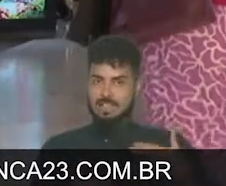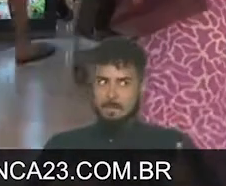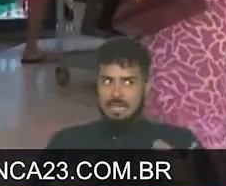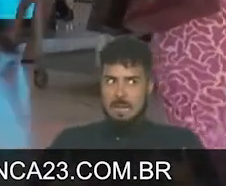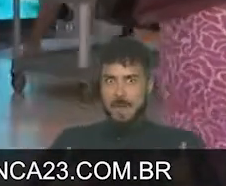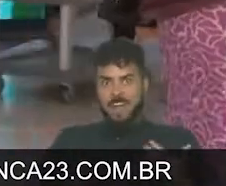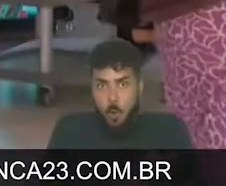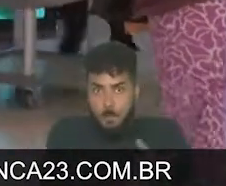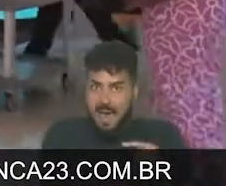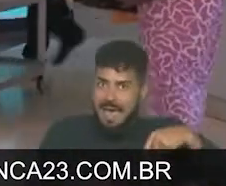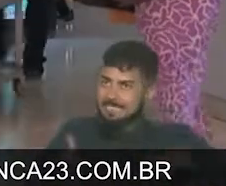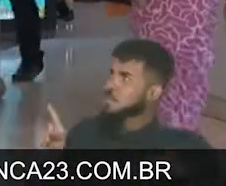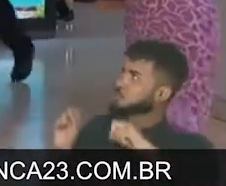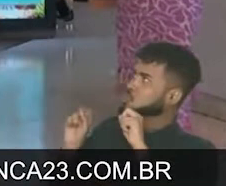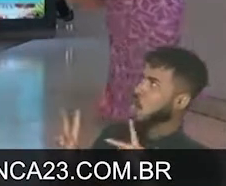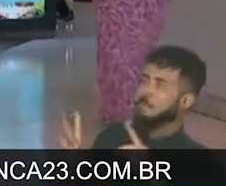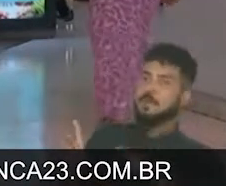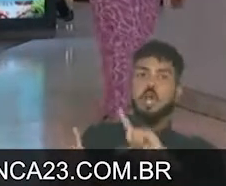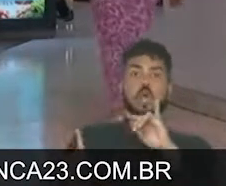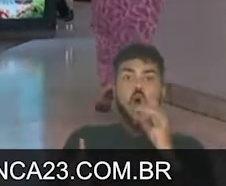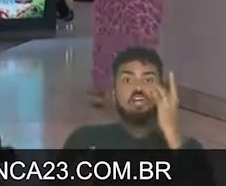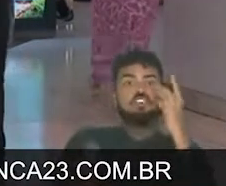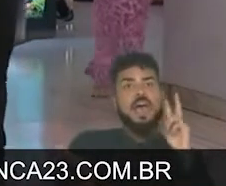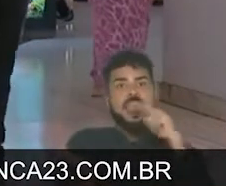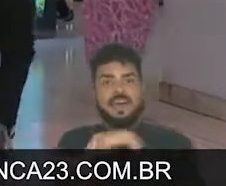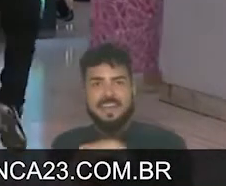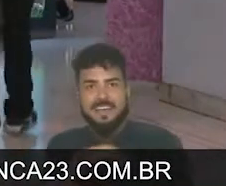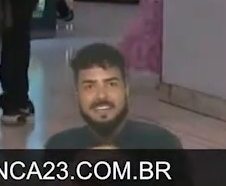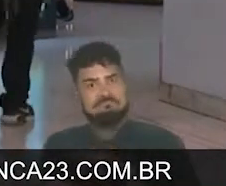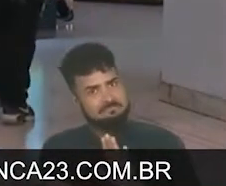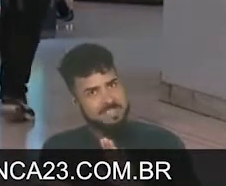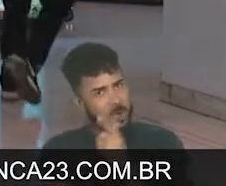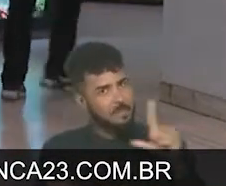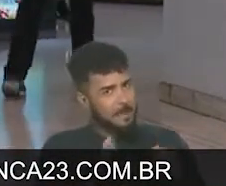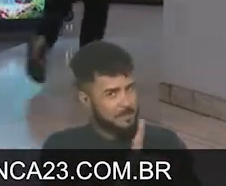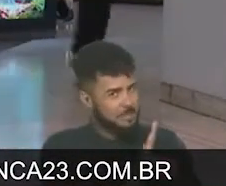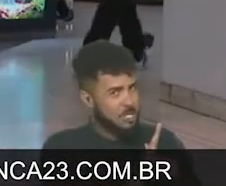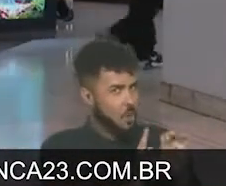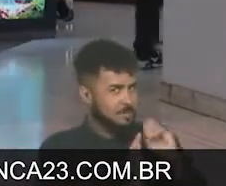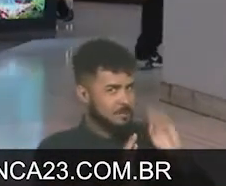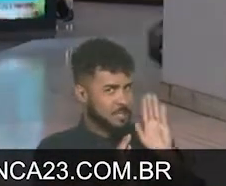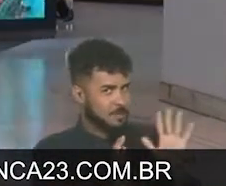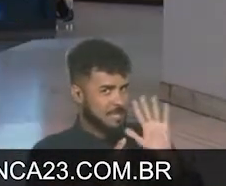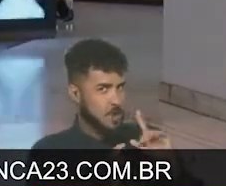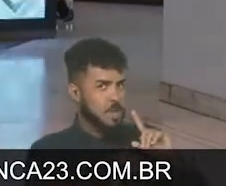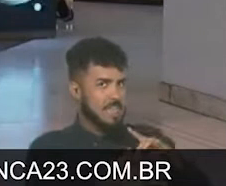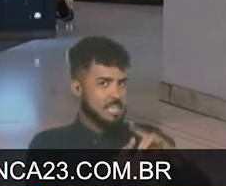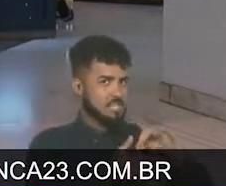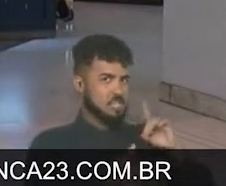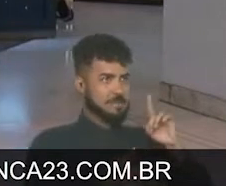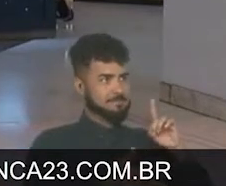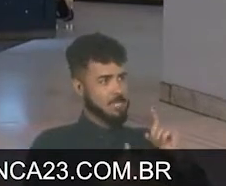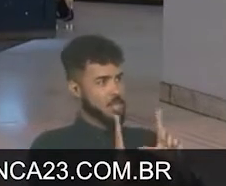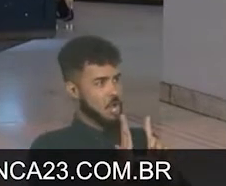nos shoppings e nas lojas físicas. É o que mostra uma outra pesquisa da Confederação Nacional de Dirigentes Lojistas e